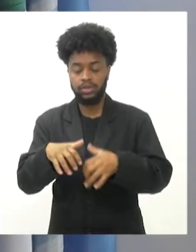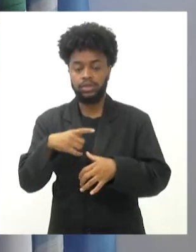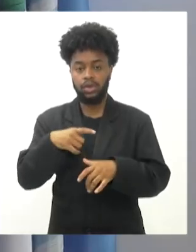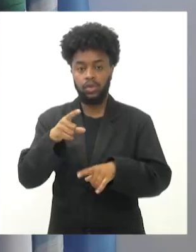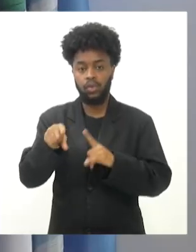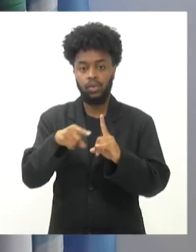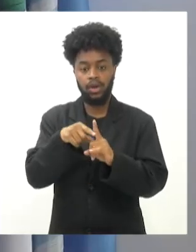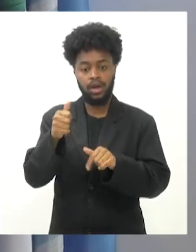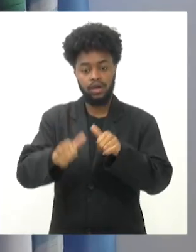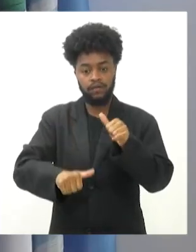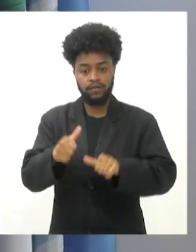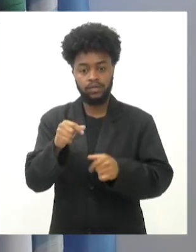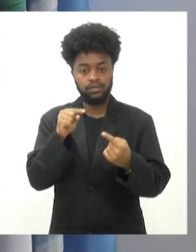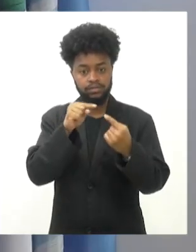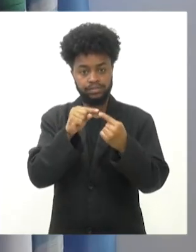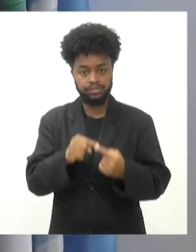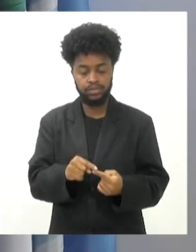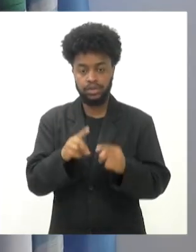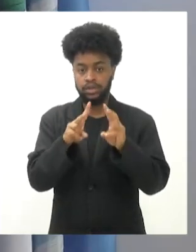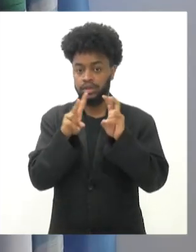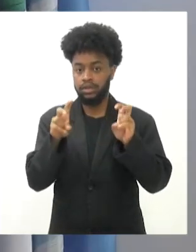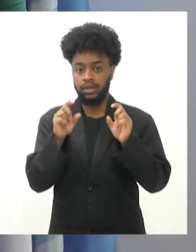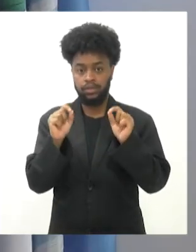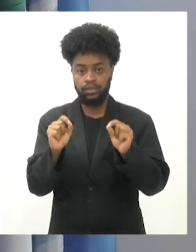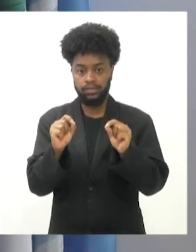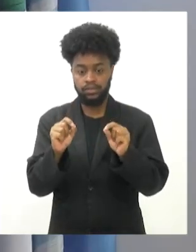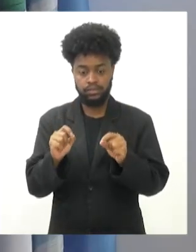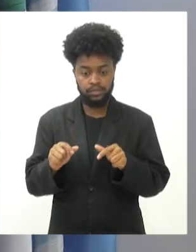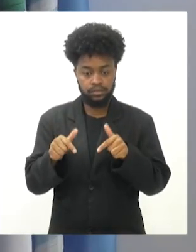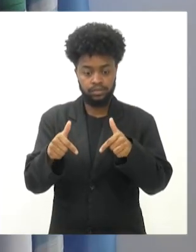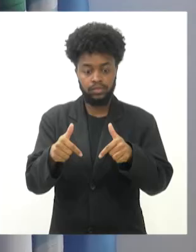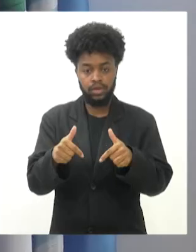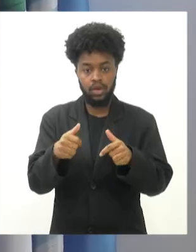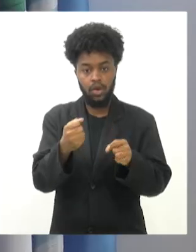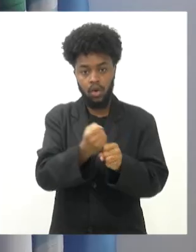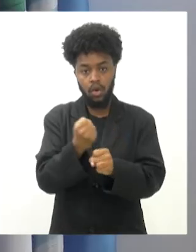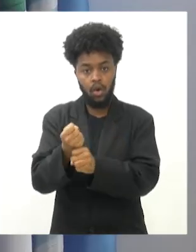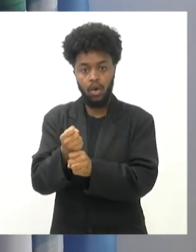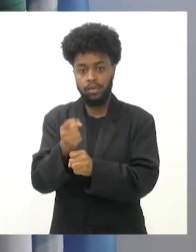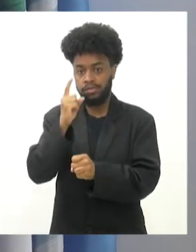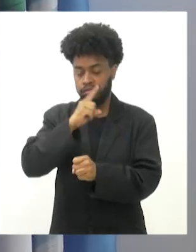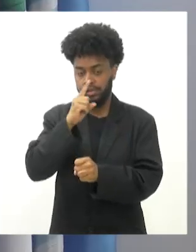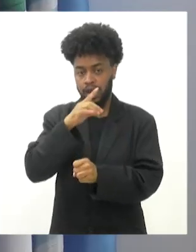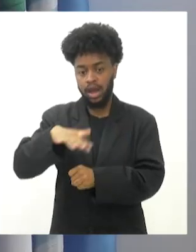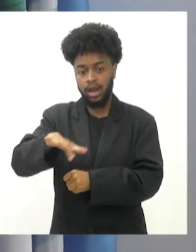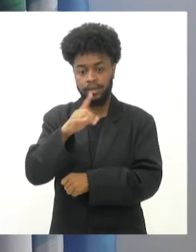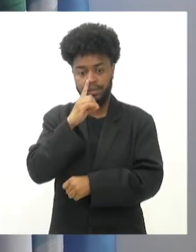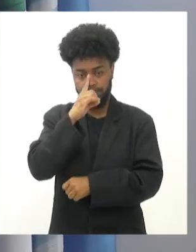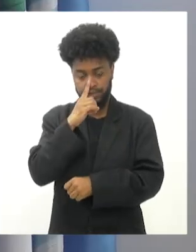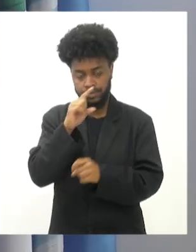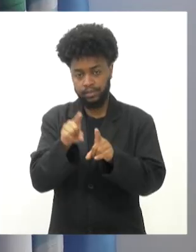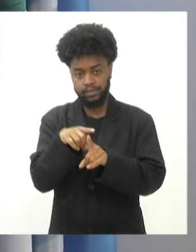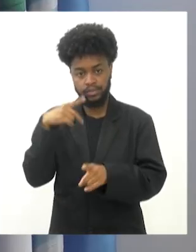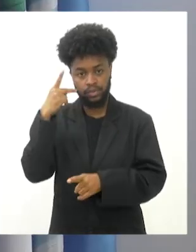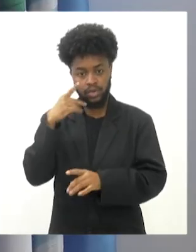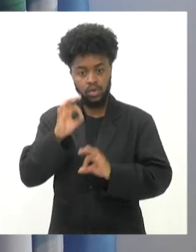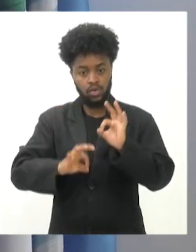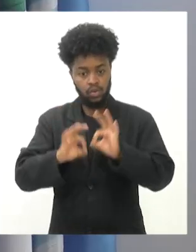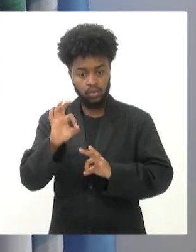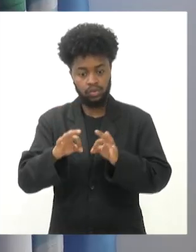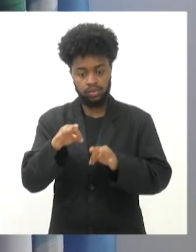análise, entre outros, os seguintes temas: ocupações irregulares nas áreas de risco, políticas de fiscalização e ordenamento